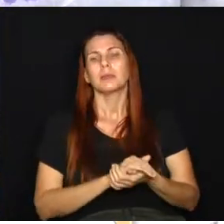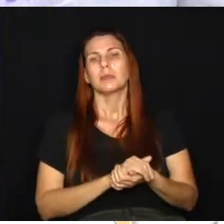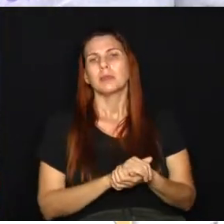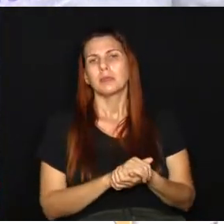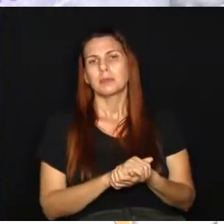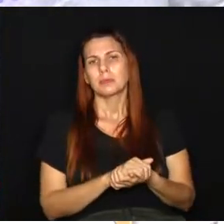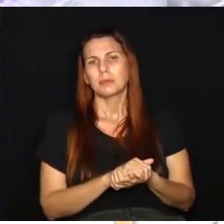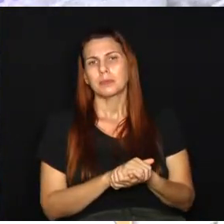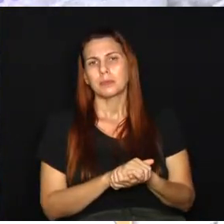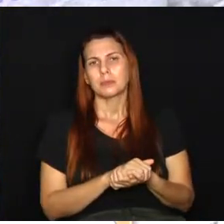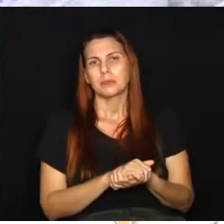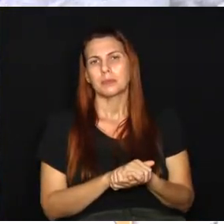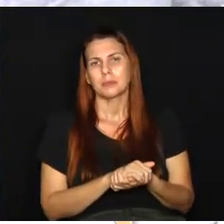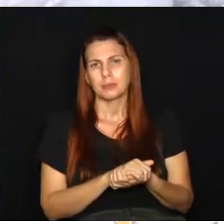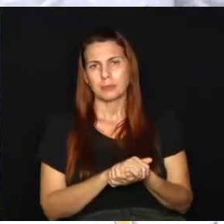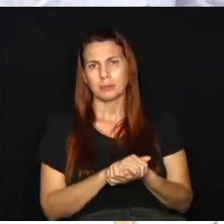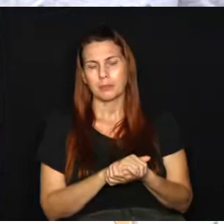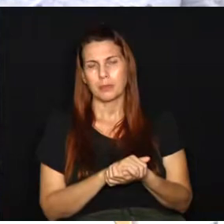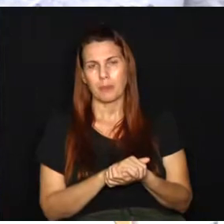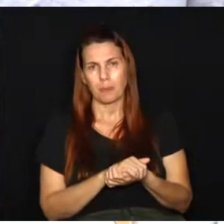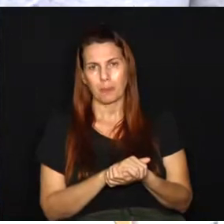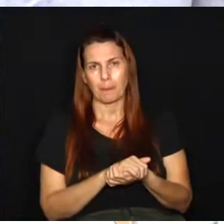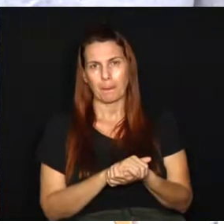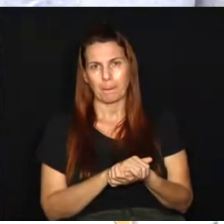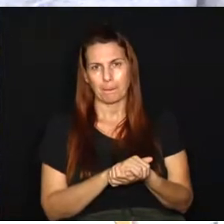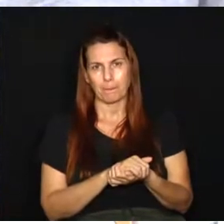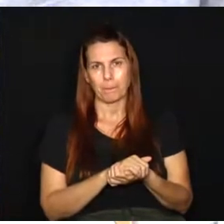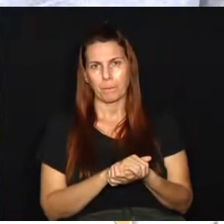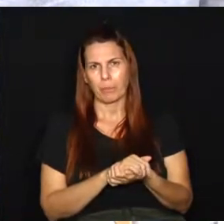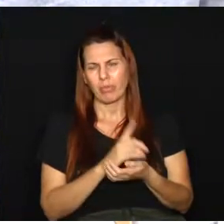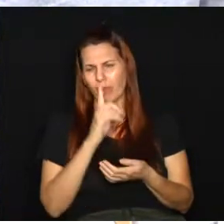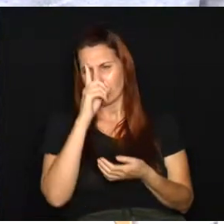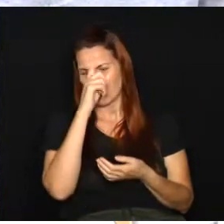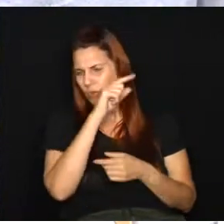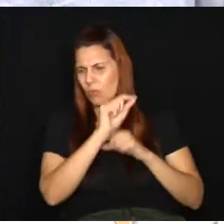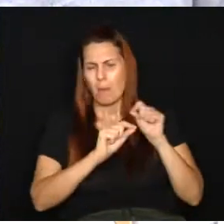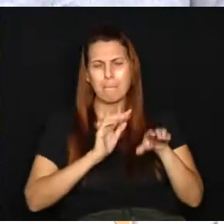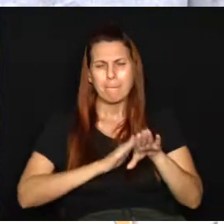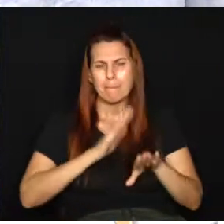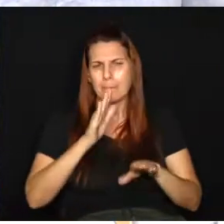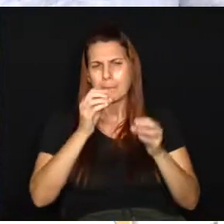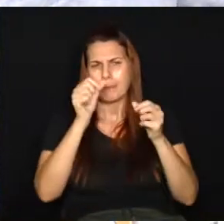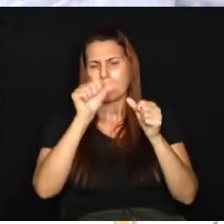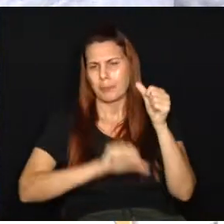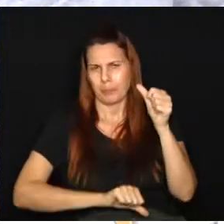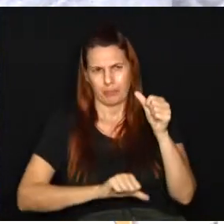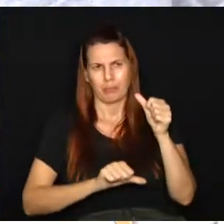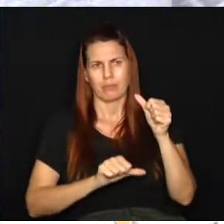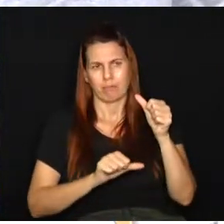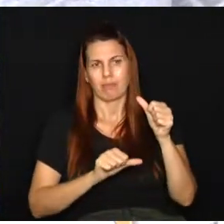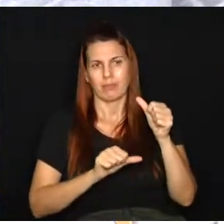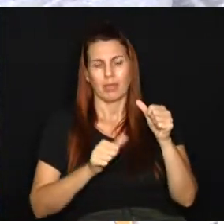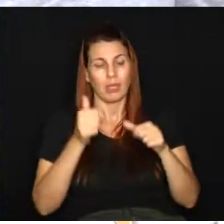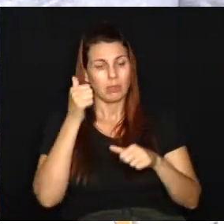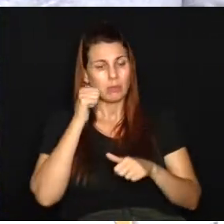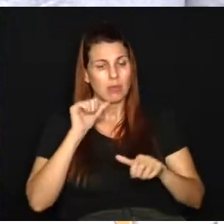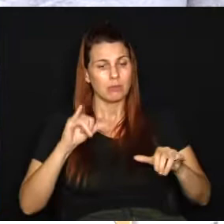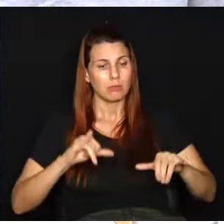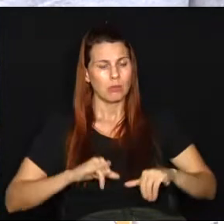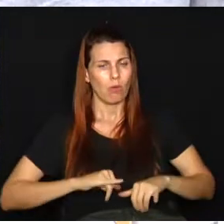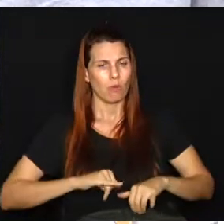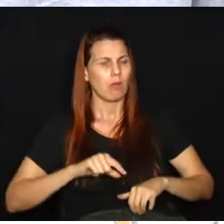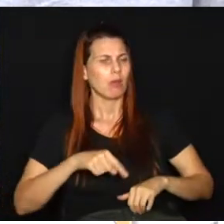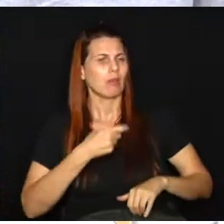assim, pensando as dificuldades mais concretas e que abarcam mais mulheres assim na nossa cidade, que é o